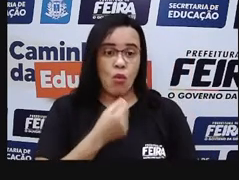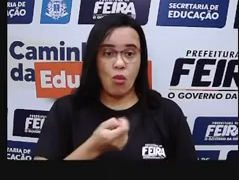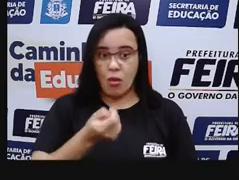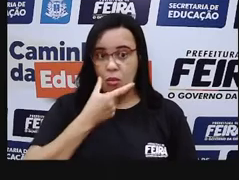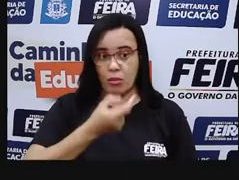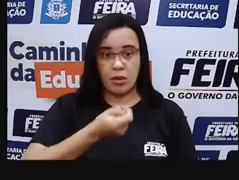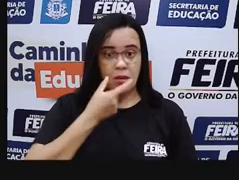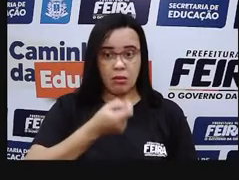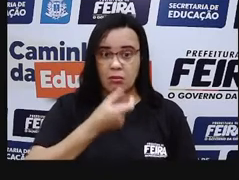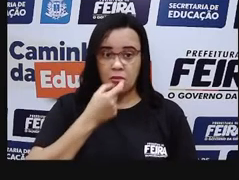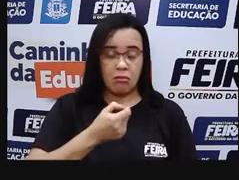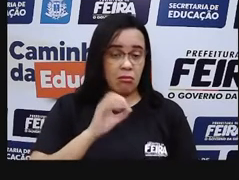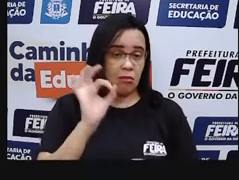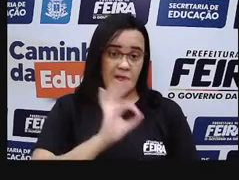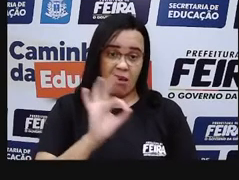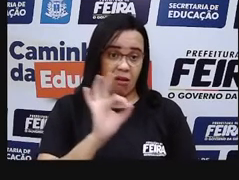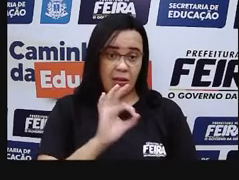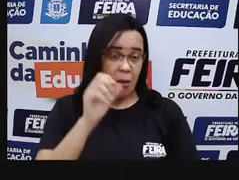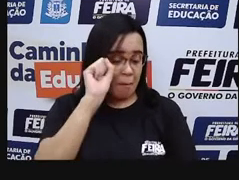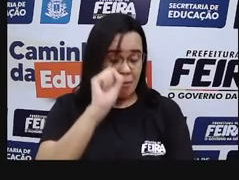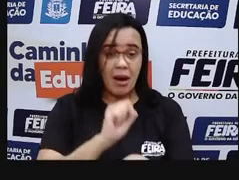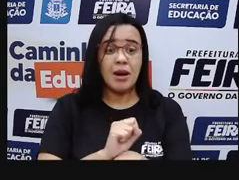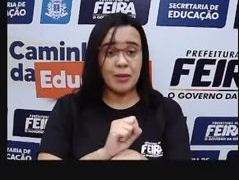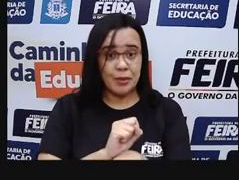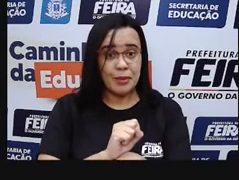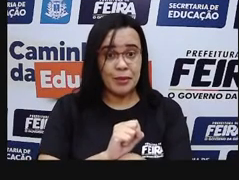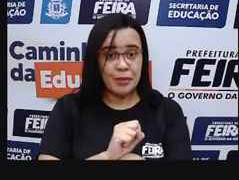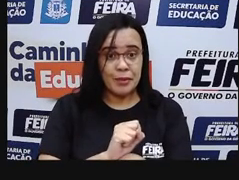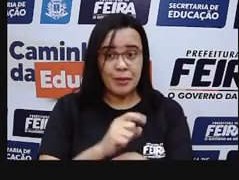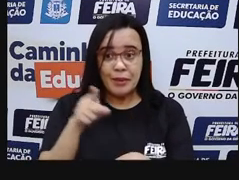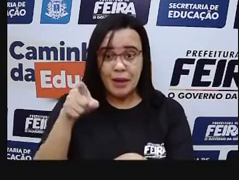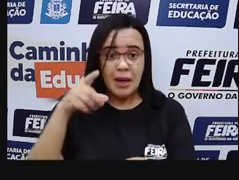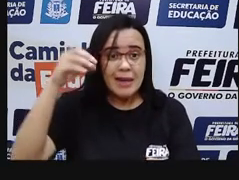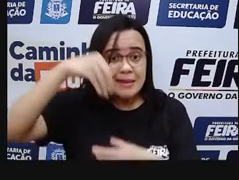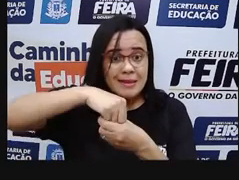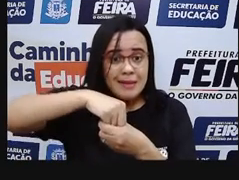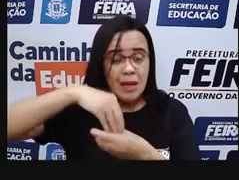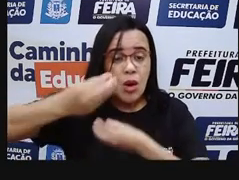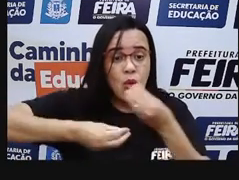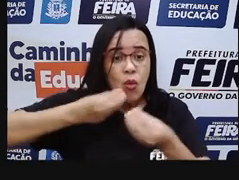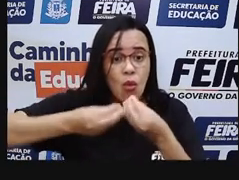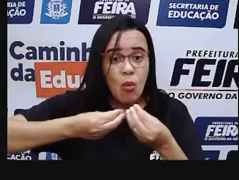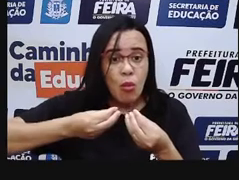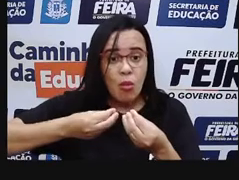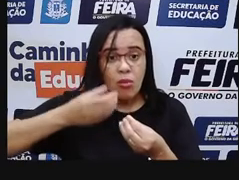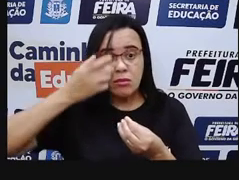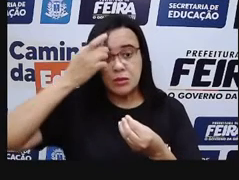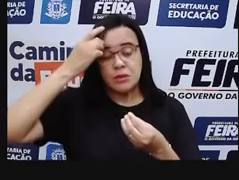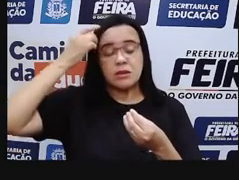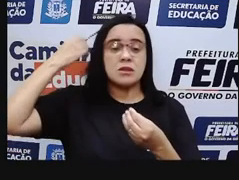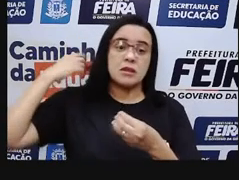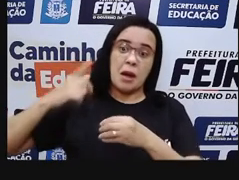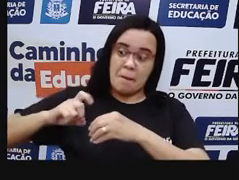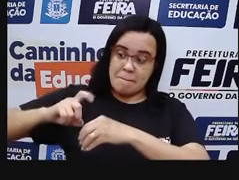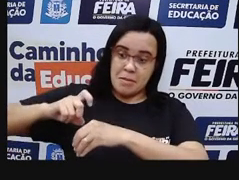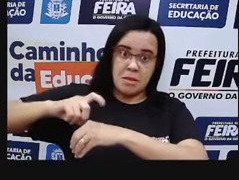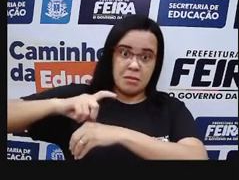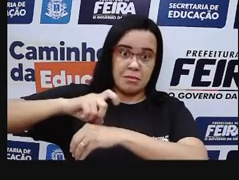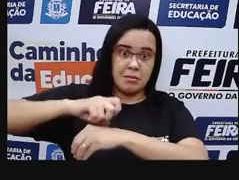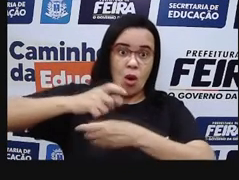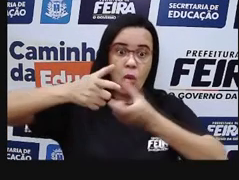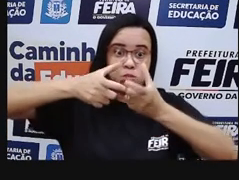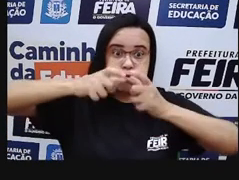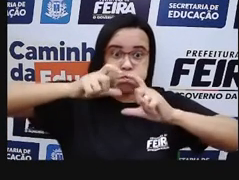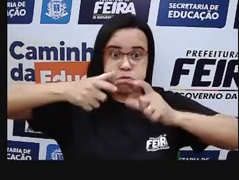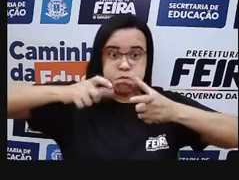nesse curto período de tempo ela se reproduzir eu e elas cresceram em quantidade no nosso